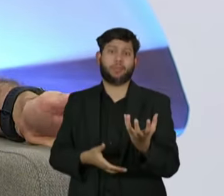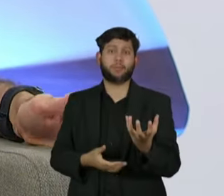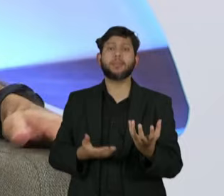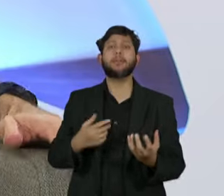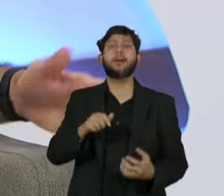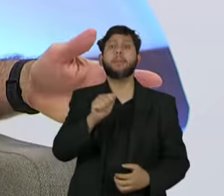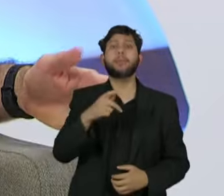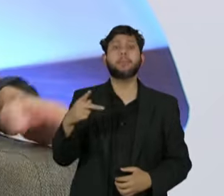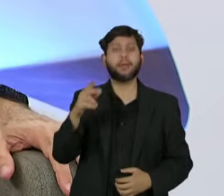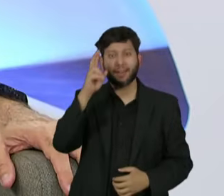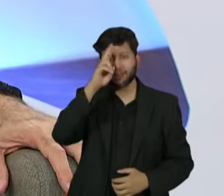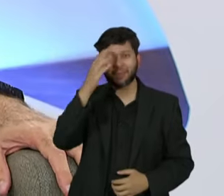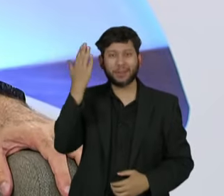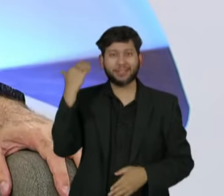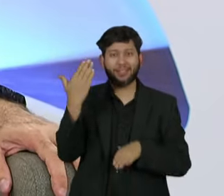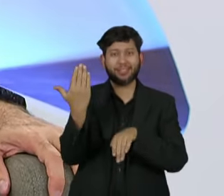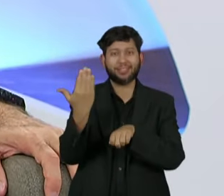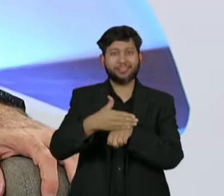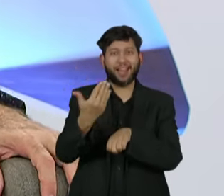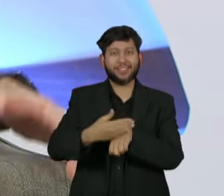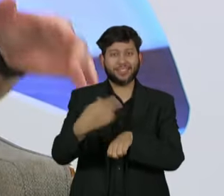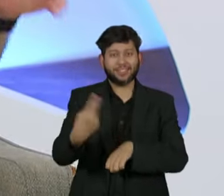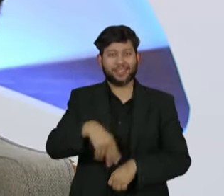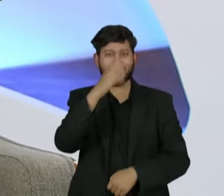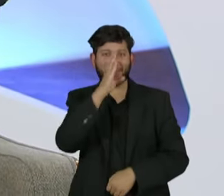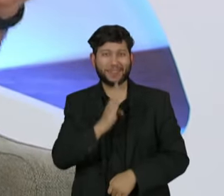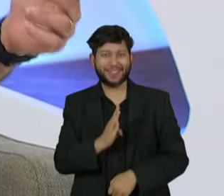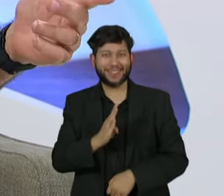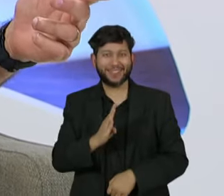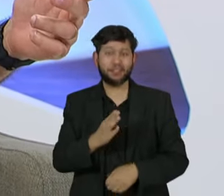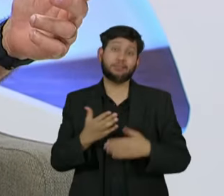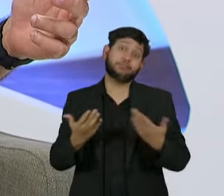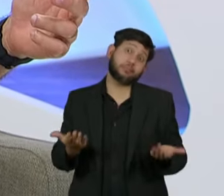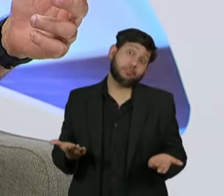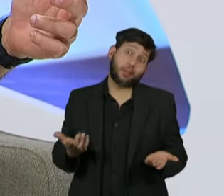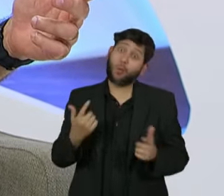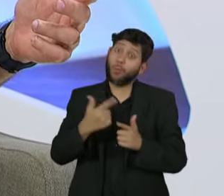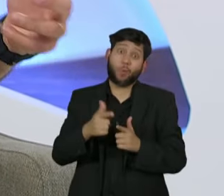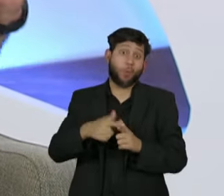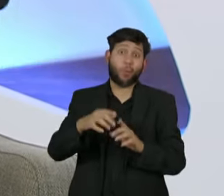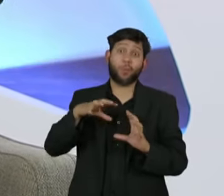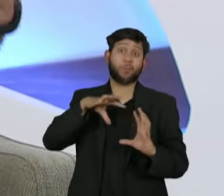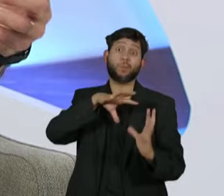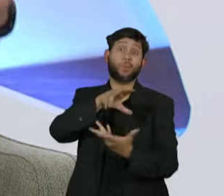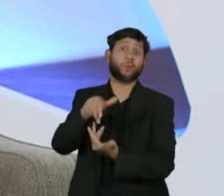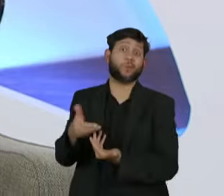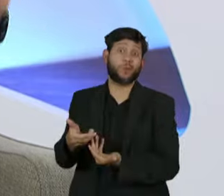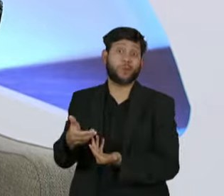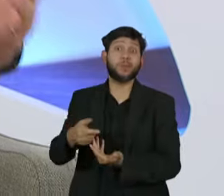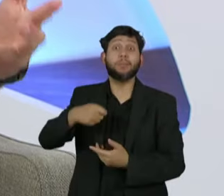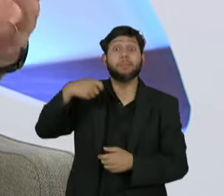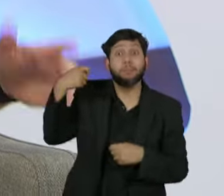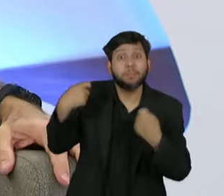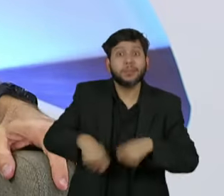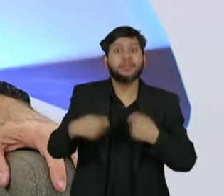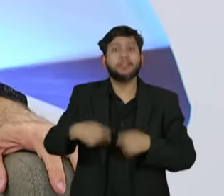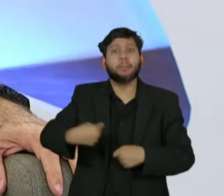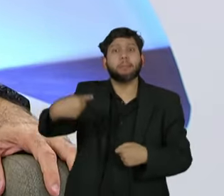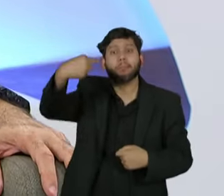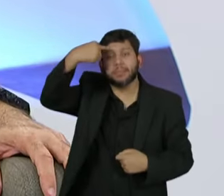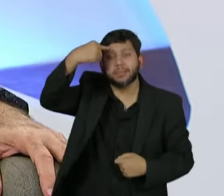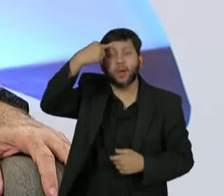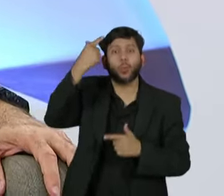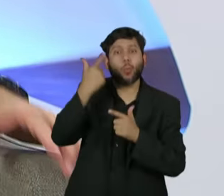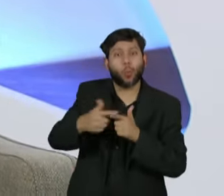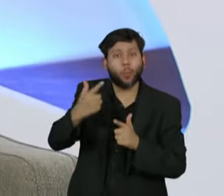teve aplicativo de táxi e de compartilhamento brasileiros mas esse é um problema de classe Global você precisa ser global para resolver